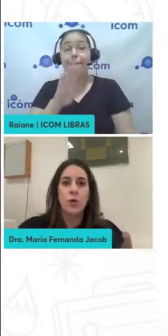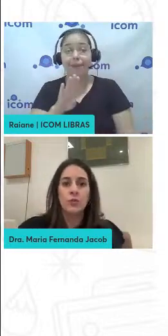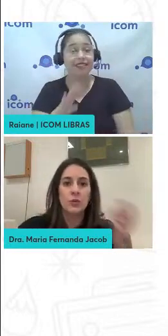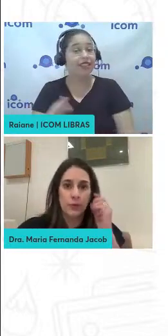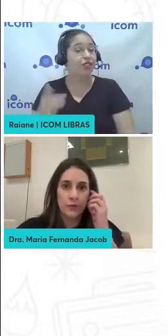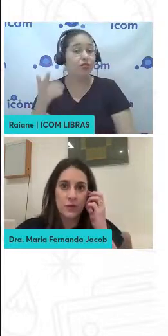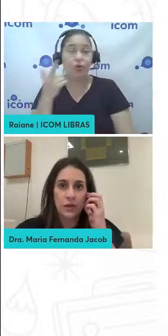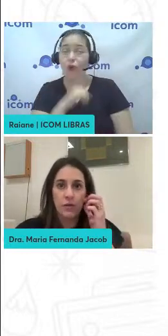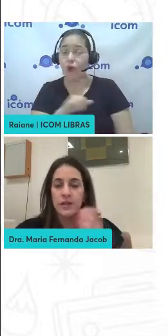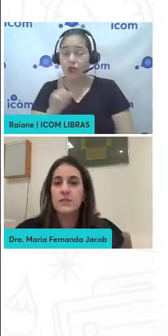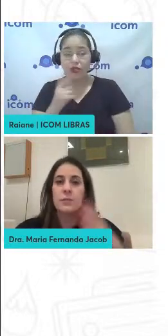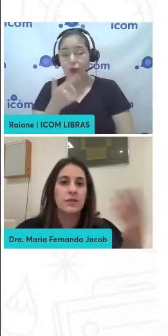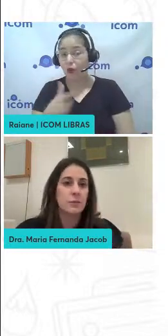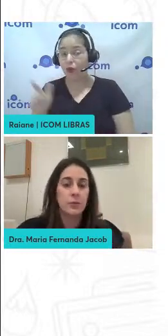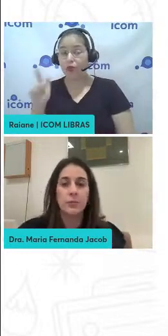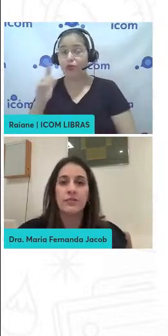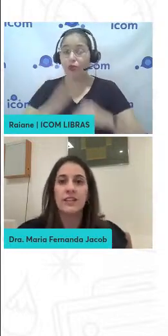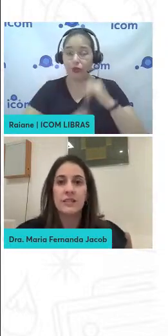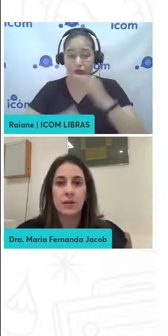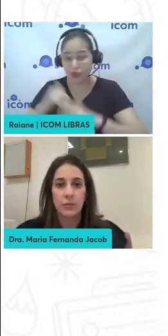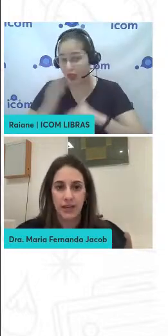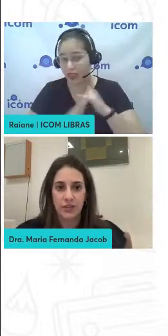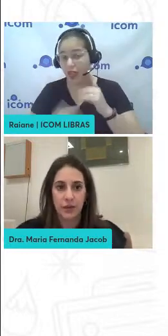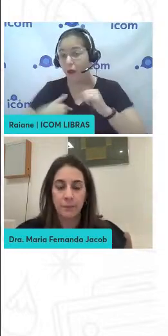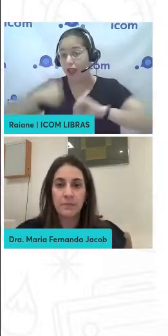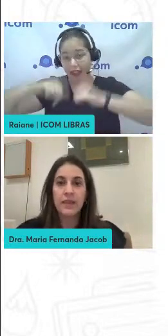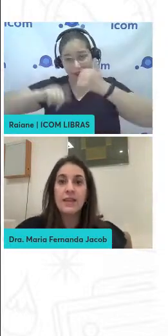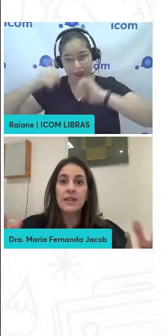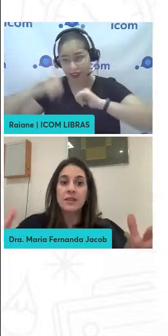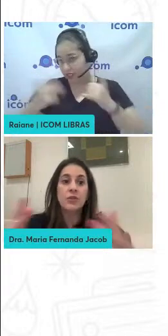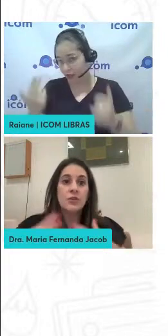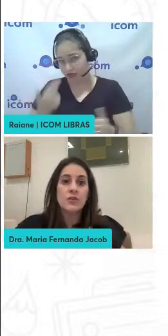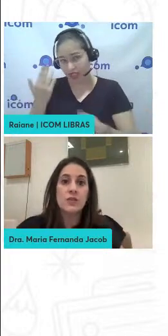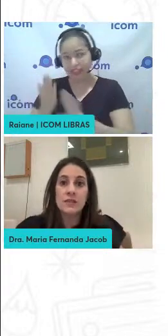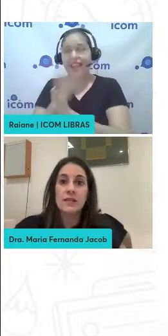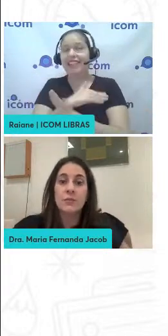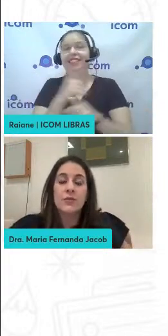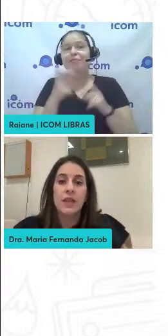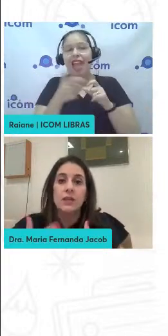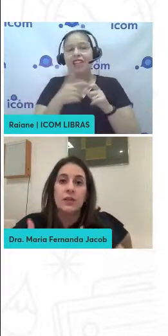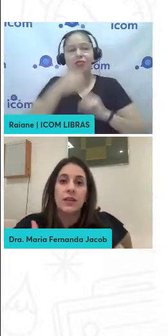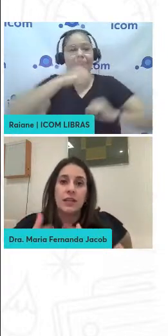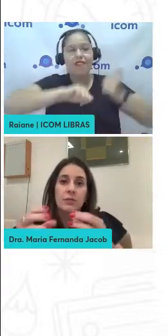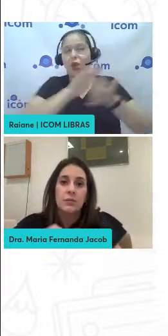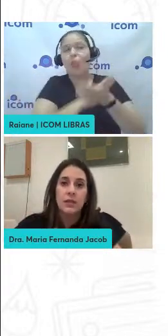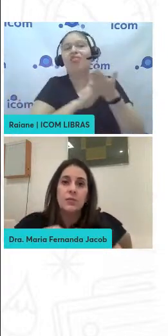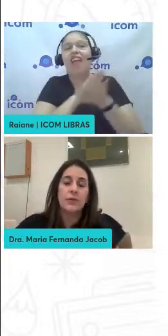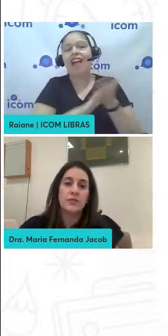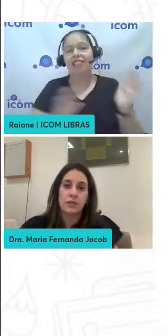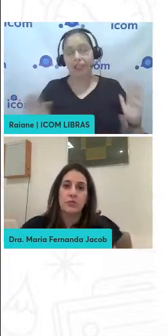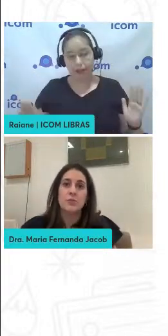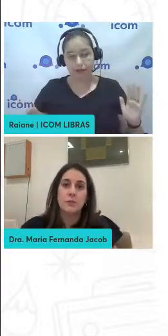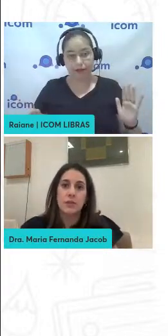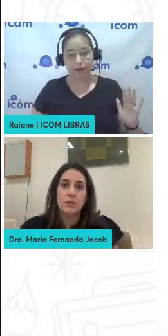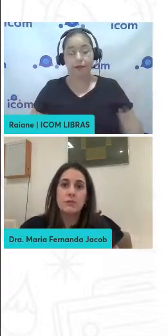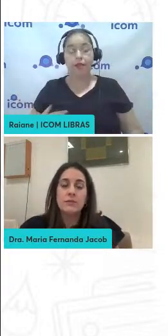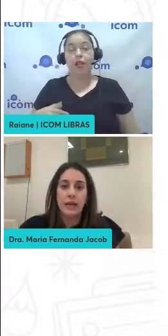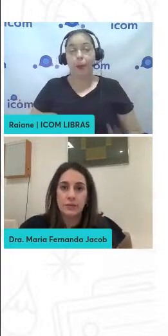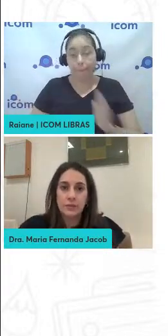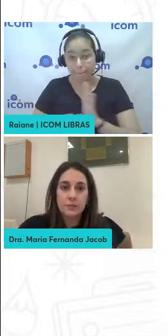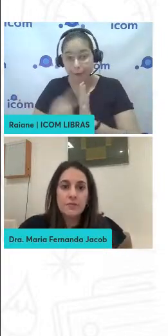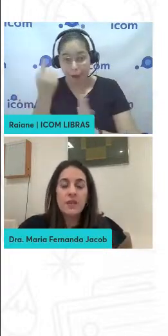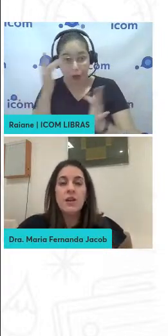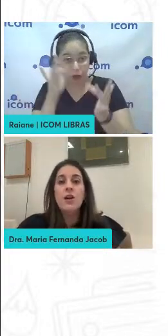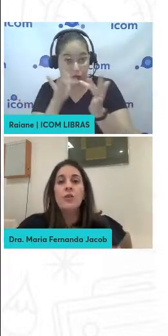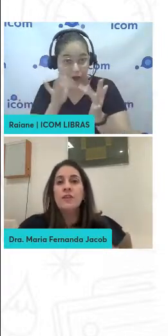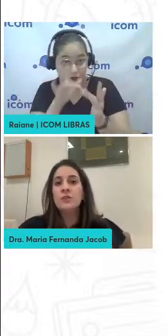com um outro profissional antes, por exemplo, com uma avaliação médica. Então, nós estamos sendo, naquele momento, um profissional de primeiro